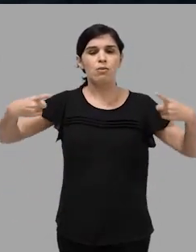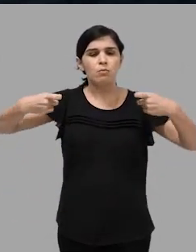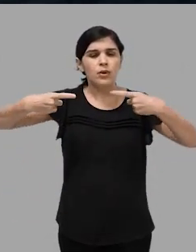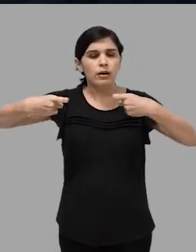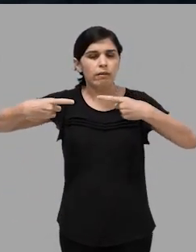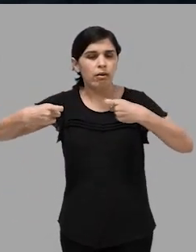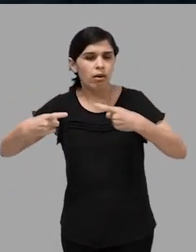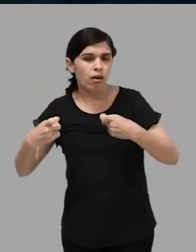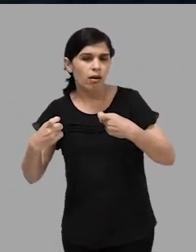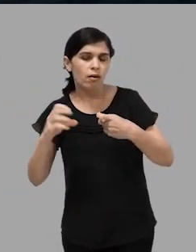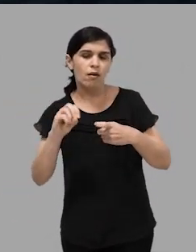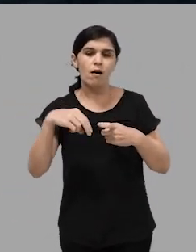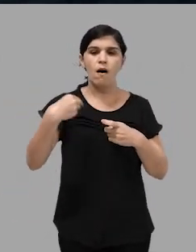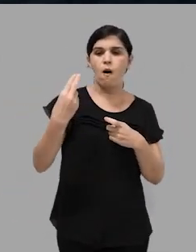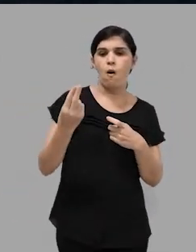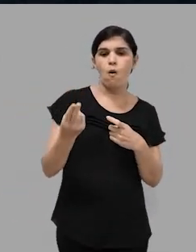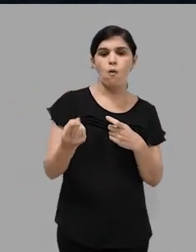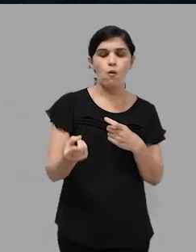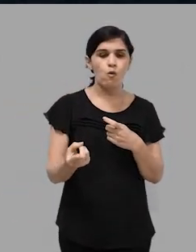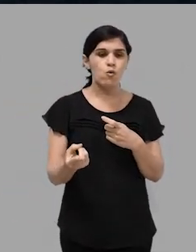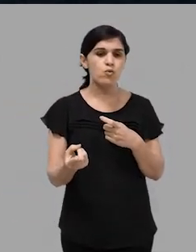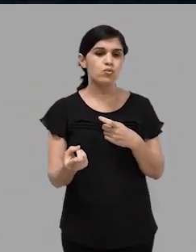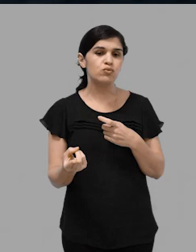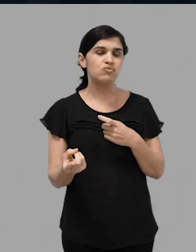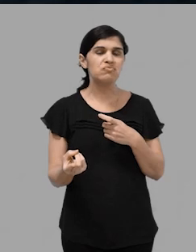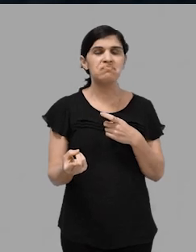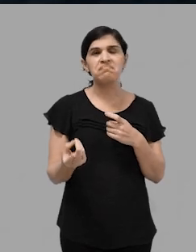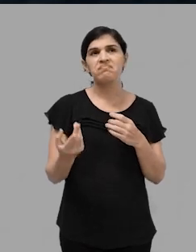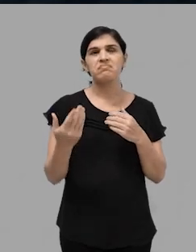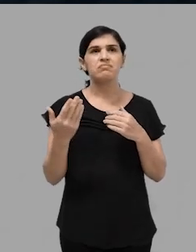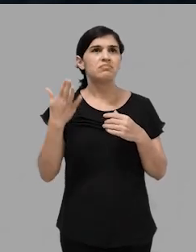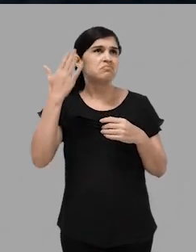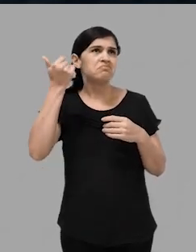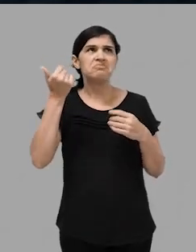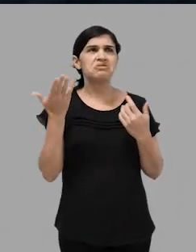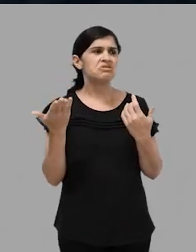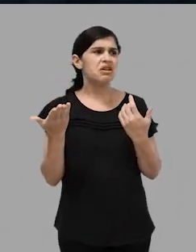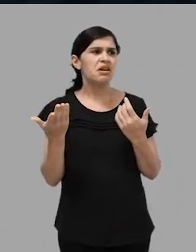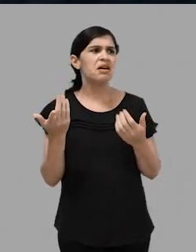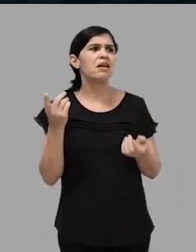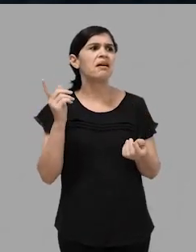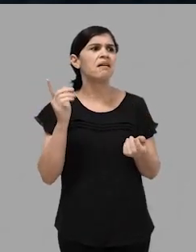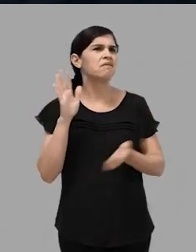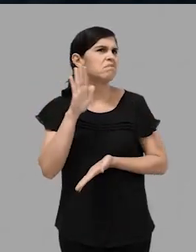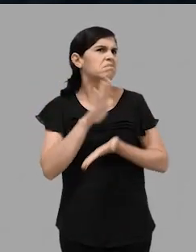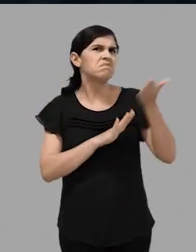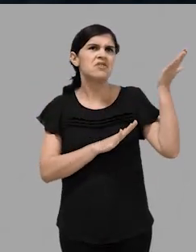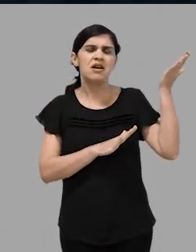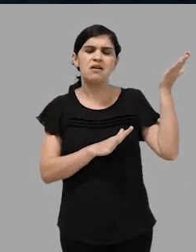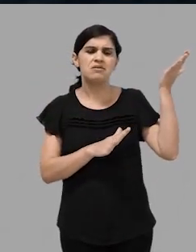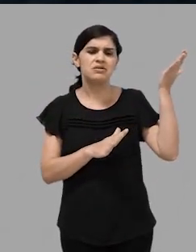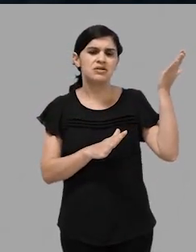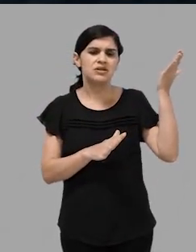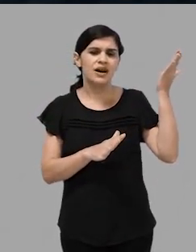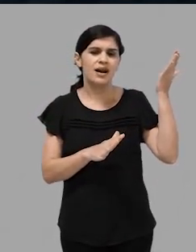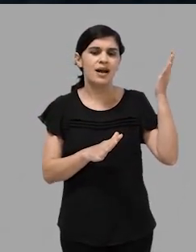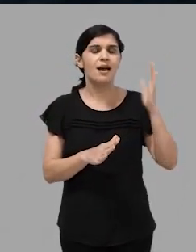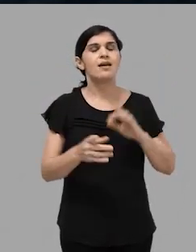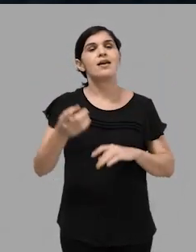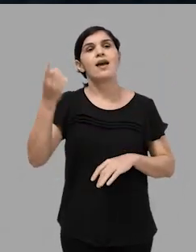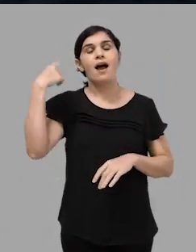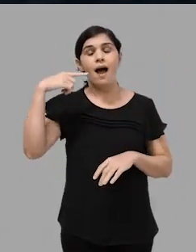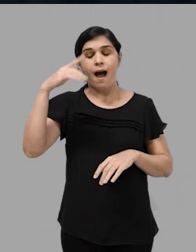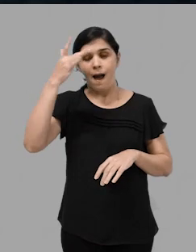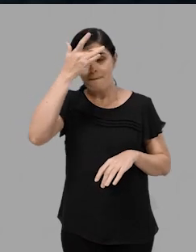questões, sei lá, tinha ido fazer alguma viagem de aventura, então o eu lírico ficava se lamentando da presença do ser